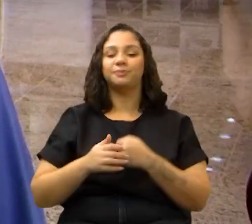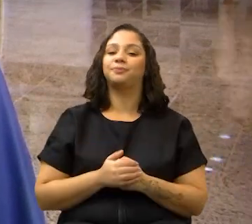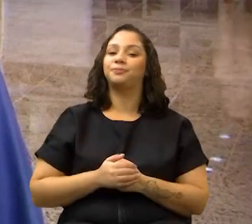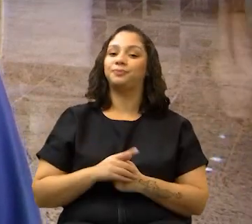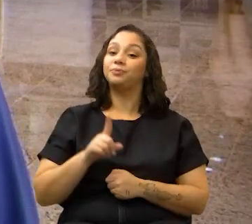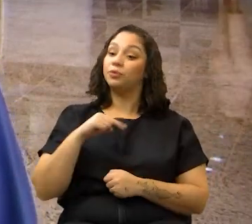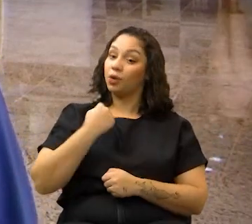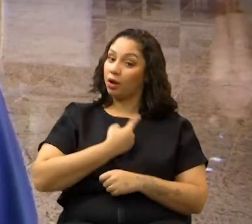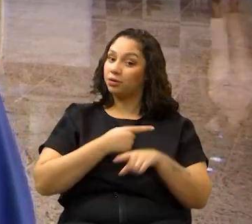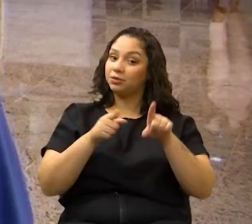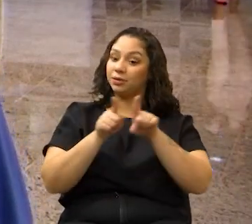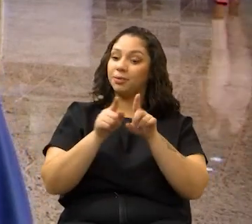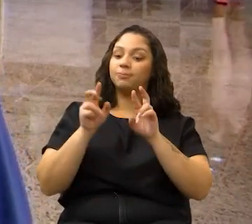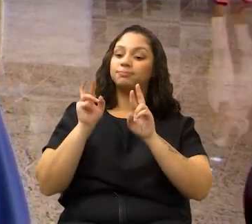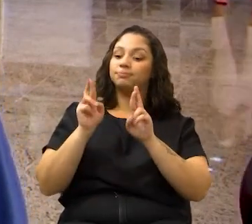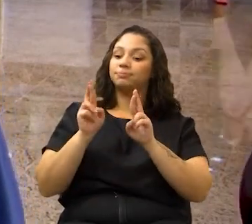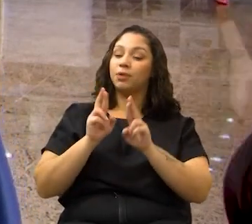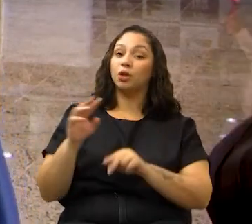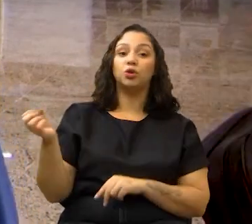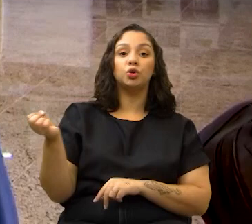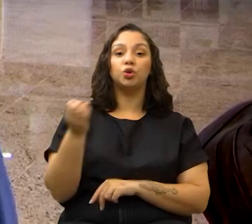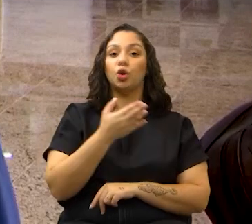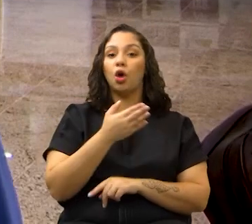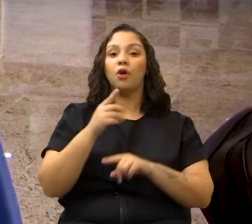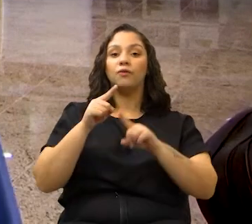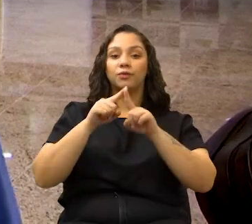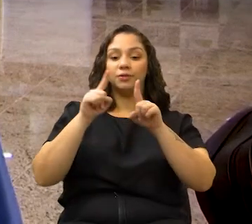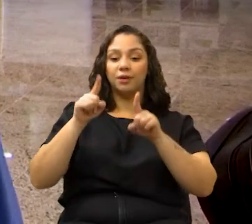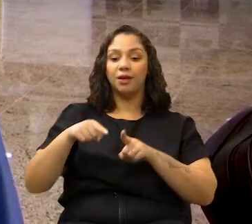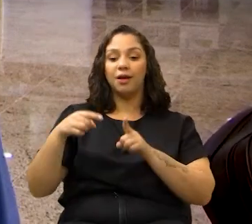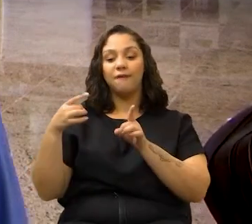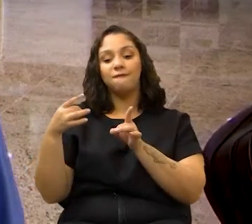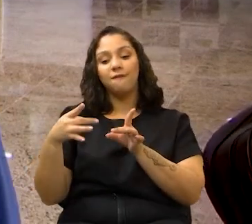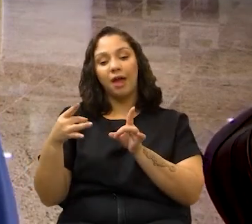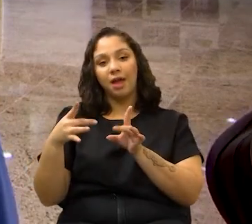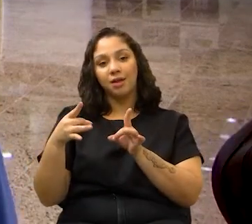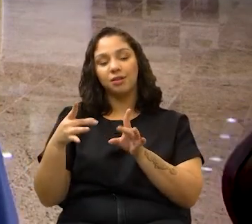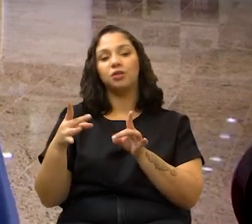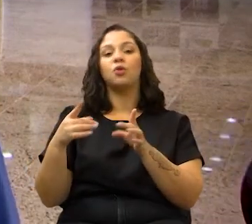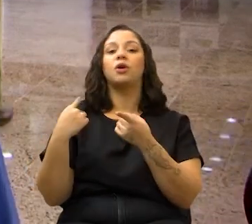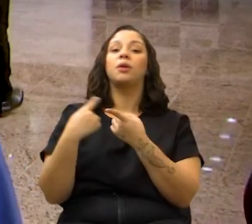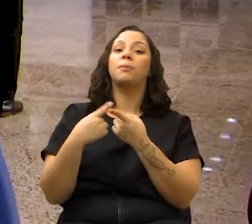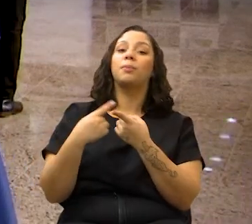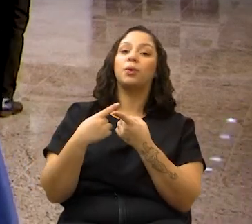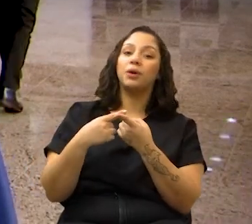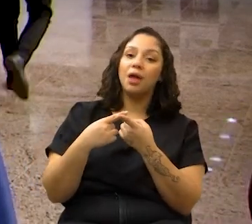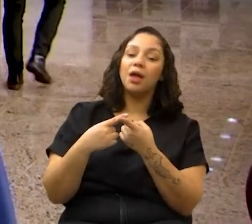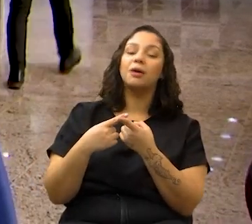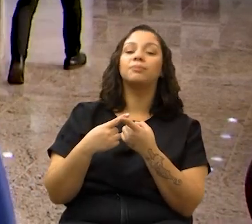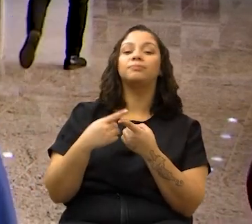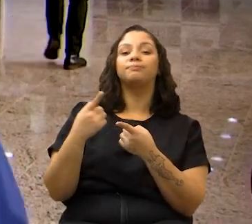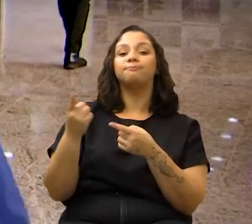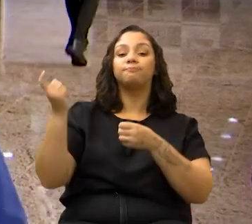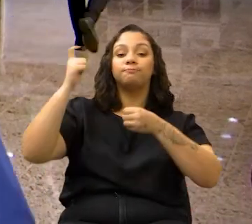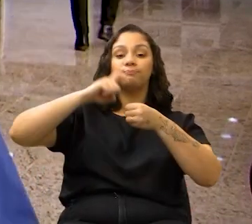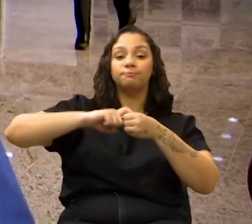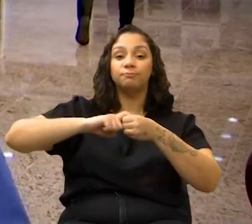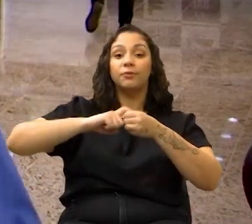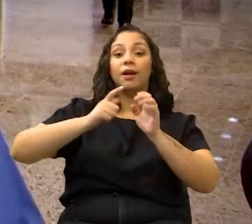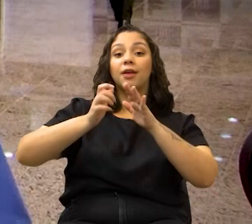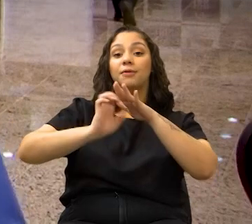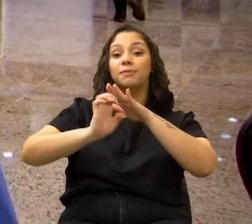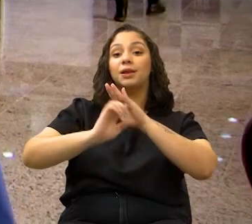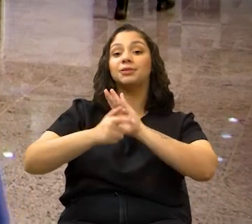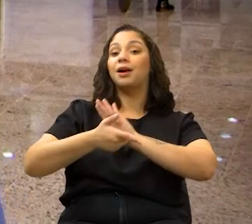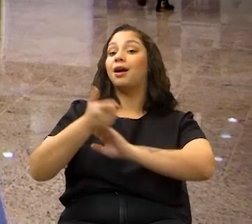boa expectativa com relação a novos fornecedores, que a gente percebeu que o mercado ele começou a retomar, inclusive empresas que